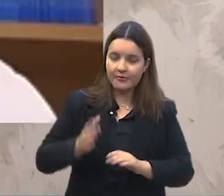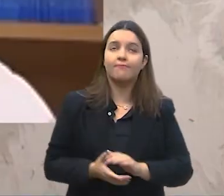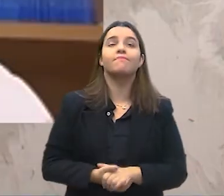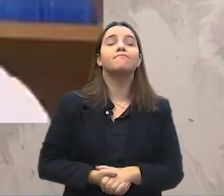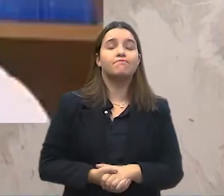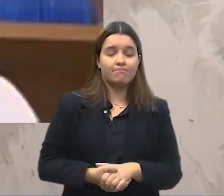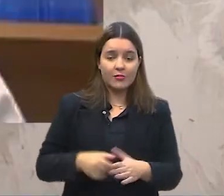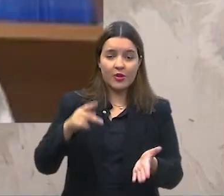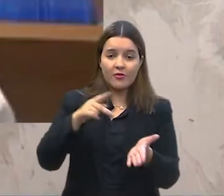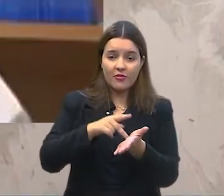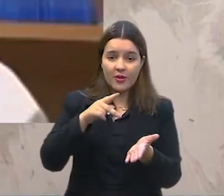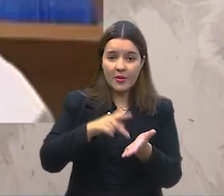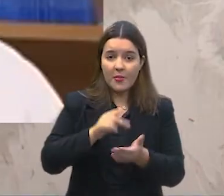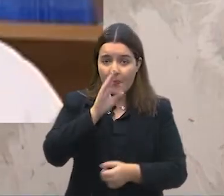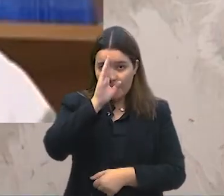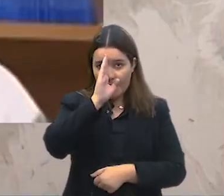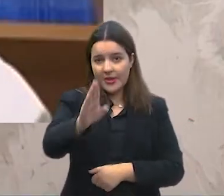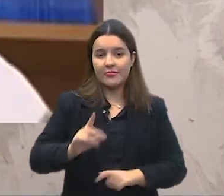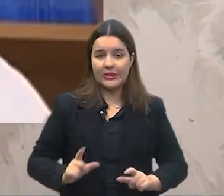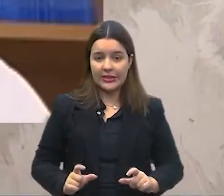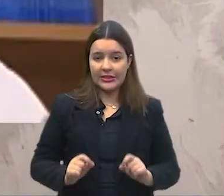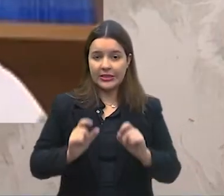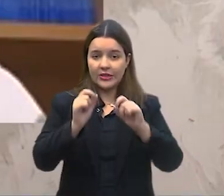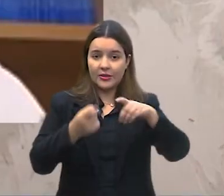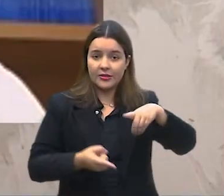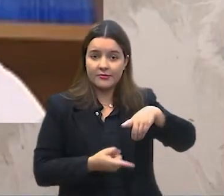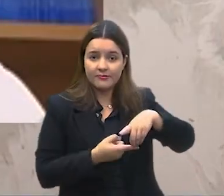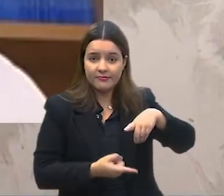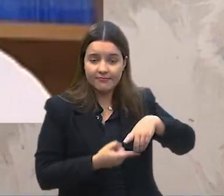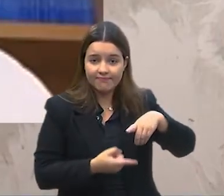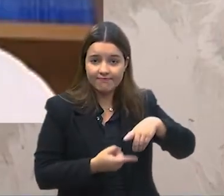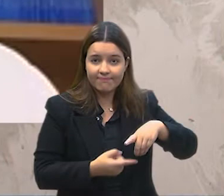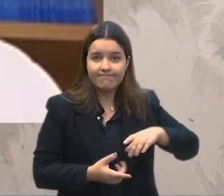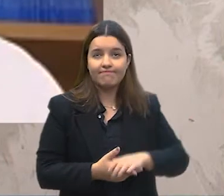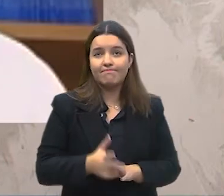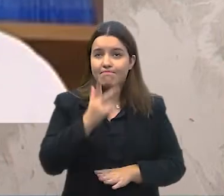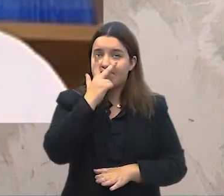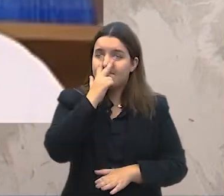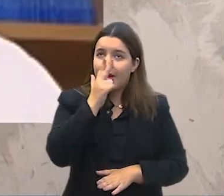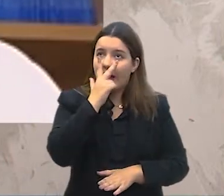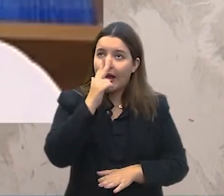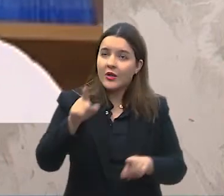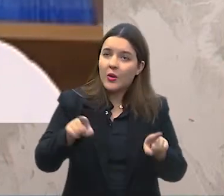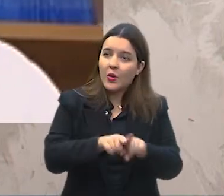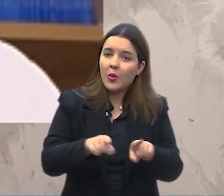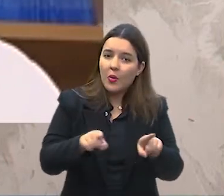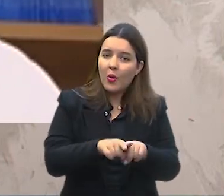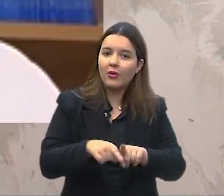Sem dúvida, principalmente ao câncer de próstata. Né? O câncer de próstata tem essa marca